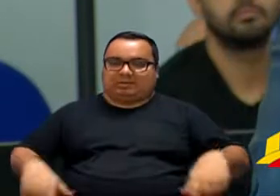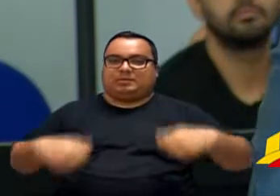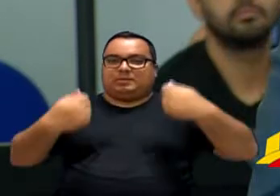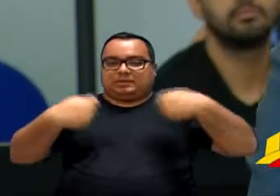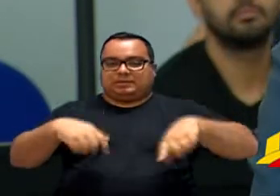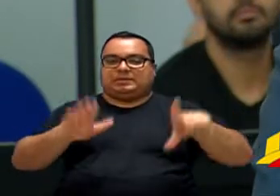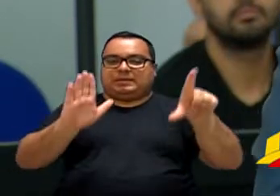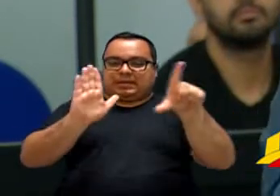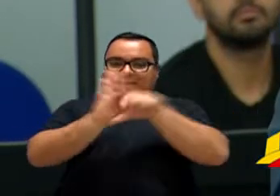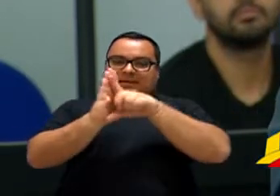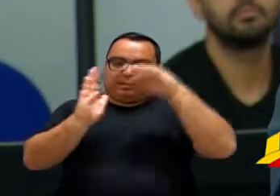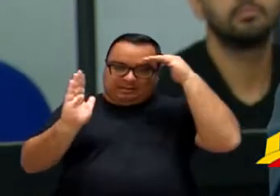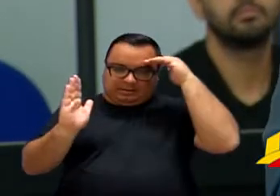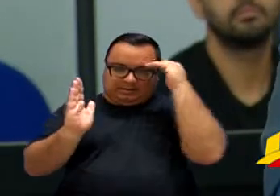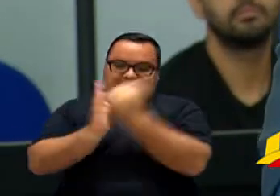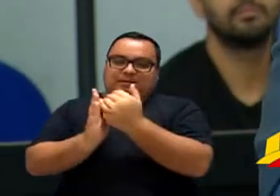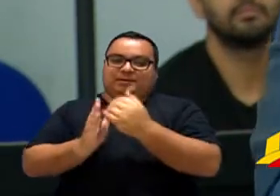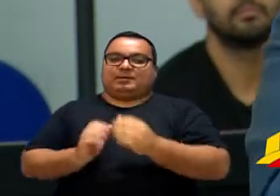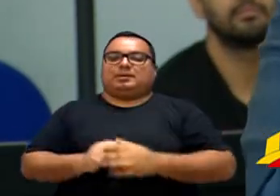ter embasamento jurídica